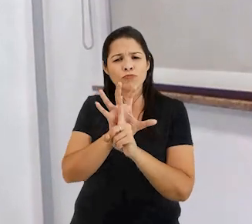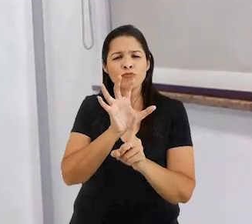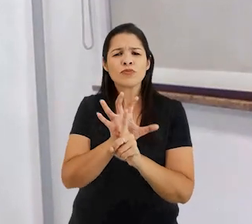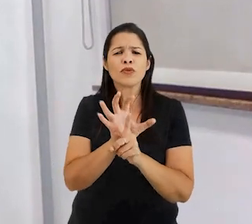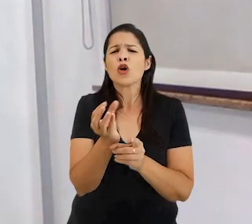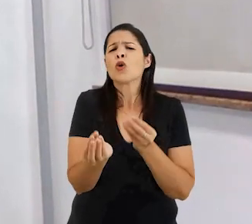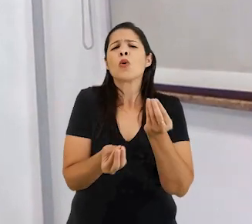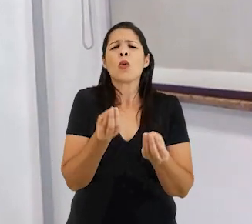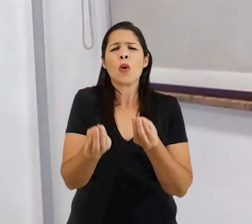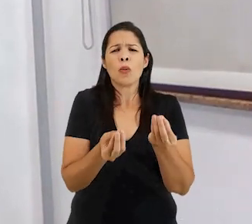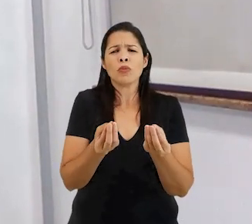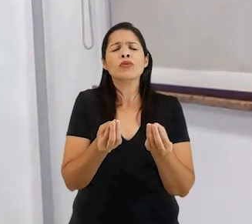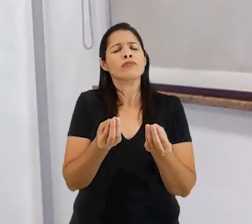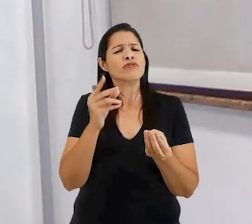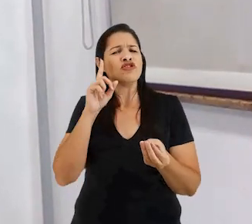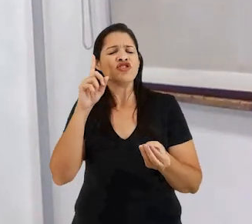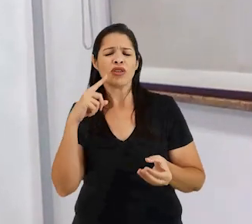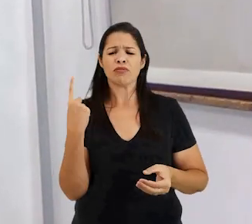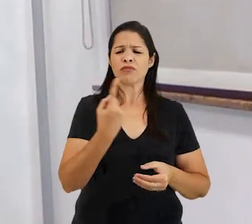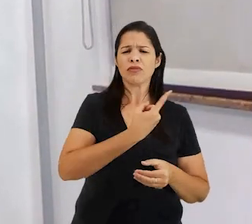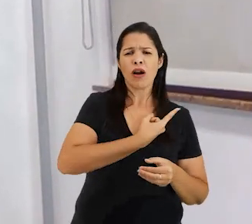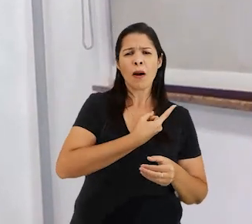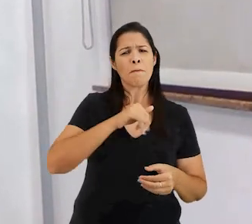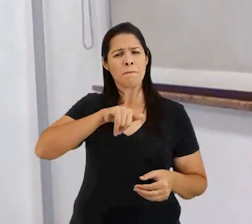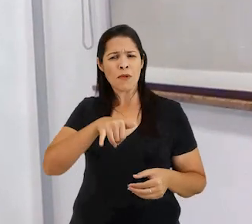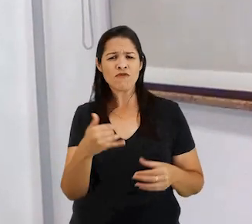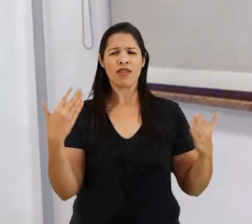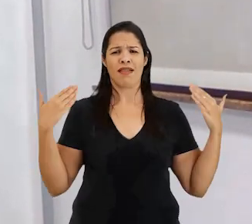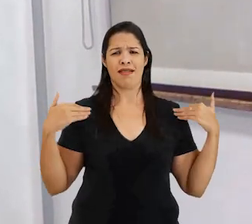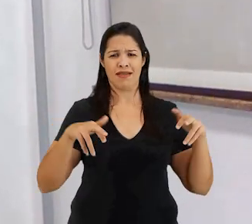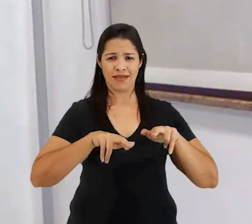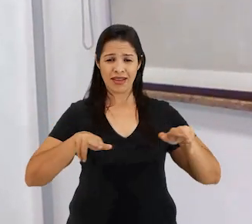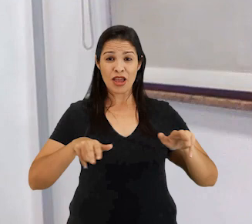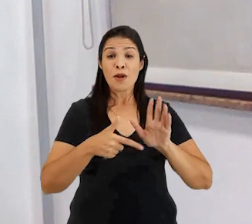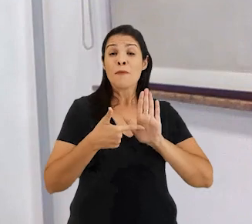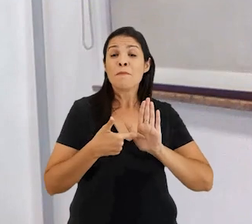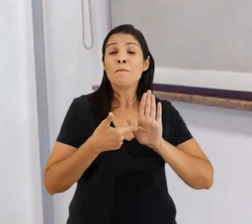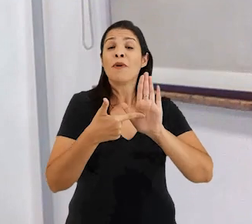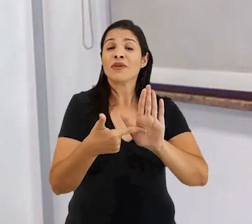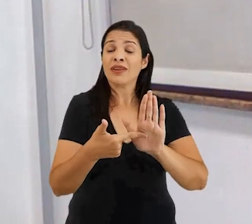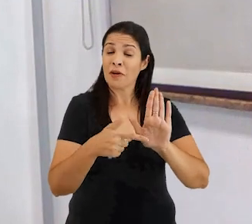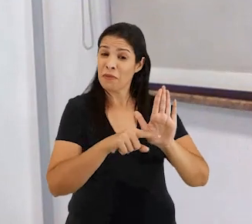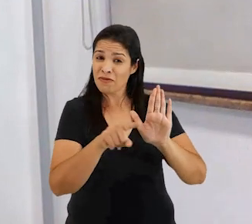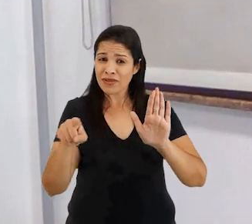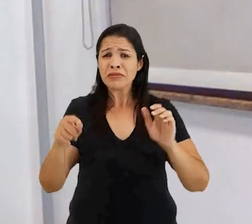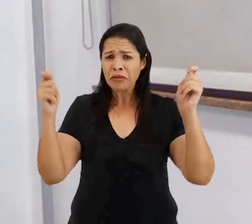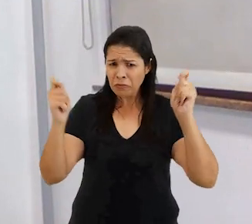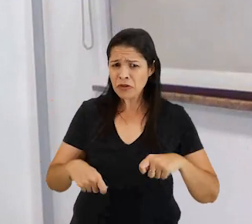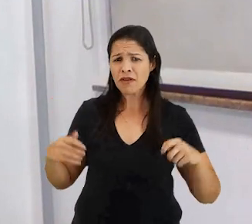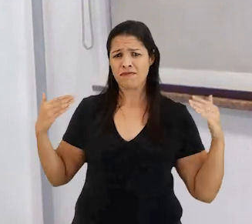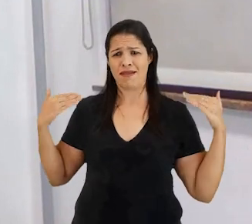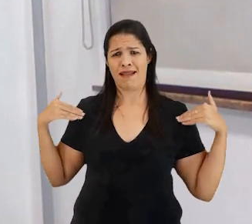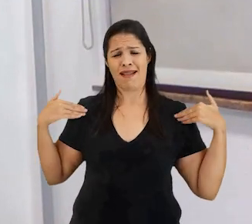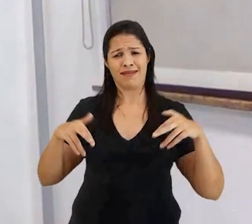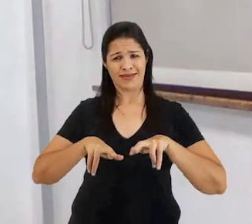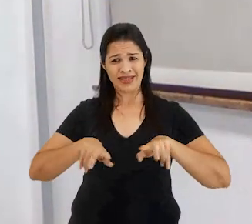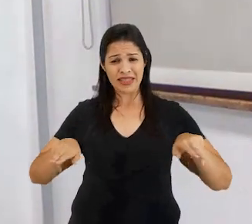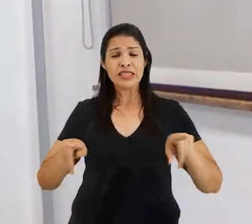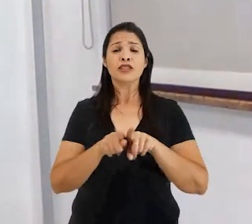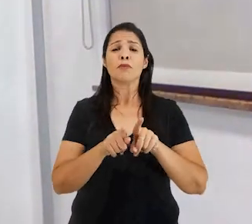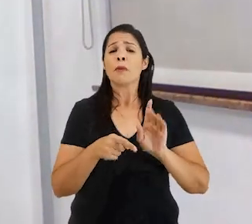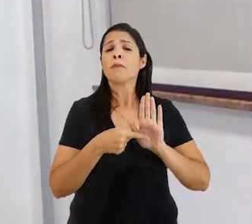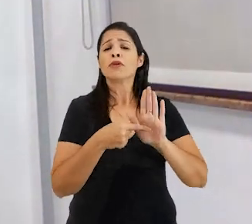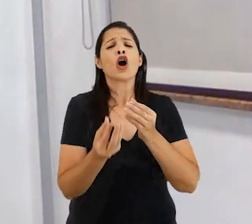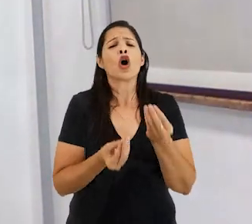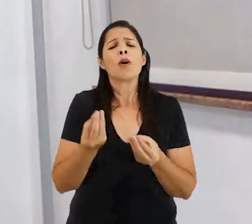de lazer do dia a dia, apresentar opções ativas de lazer para o público e ainda apresentar o trabalho que o Sesc São